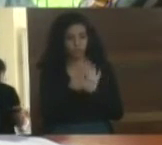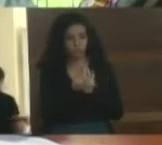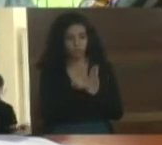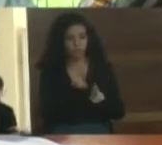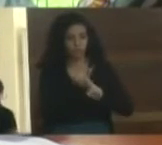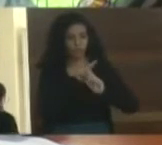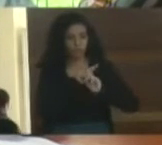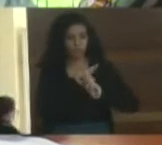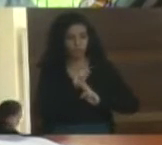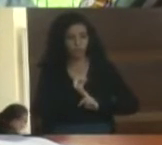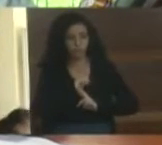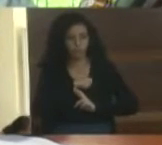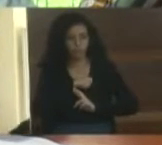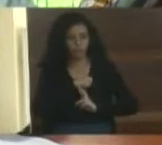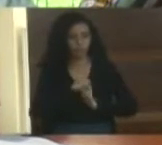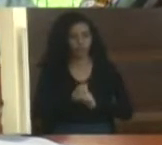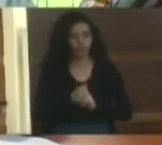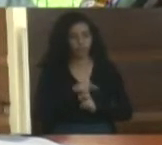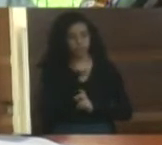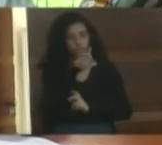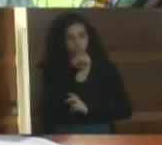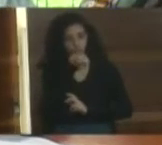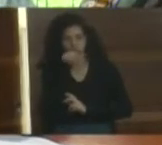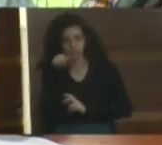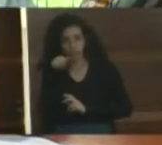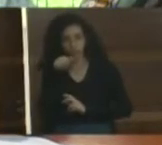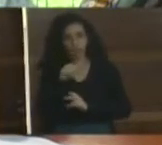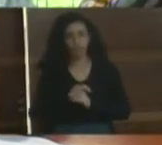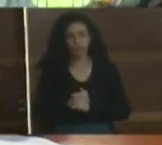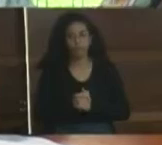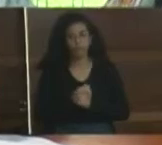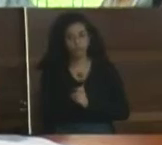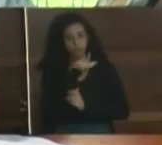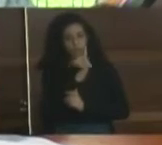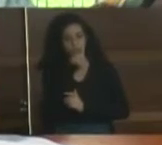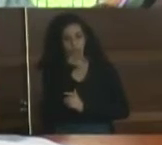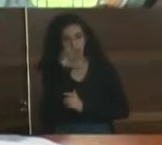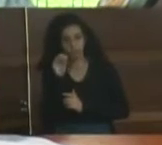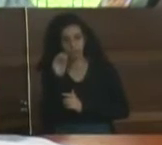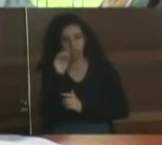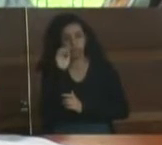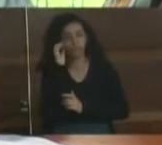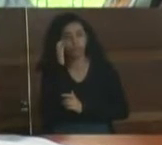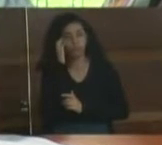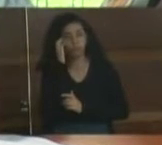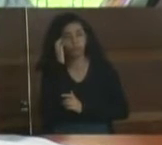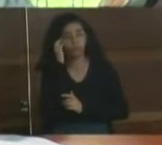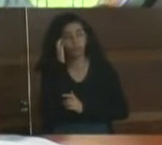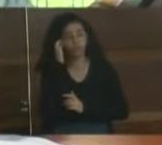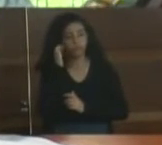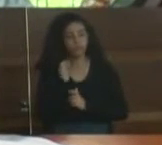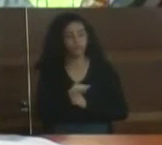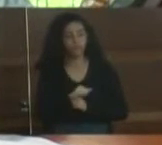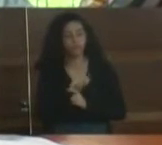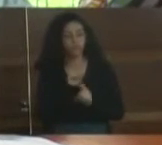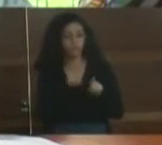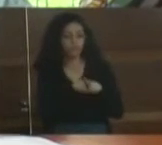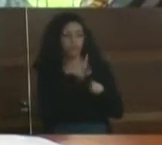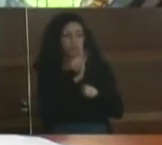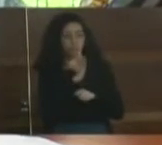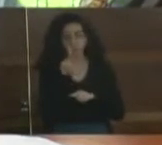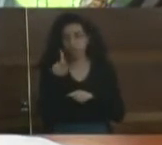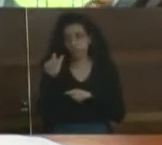responsabilidade fiscal alô a lei orçamentária anual aí ld laser disc orçamentária e o